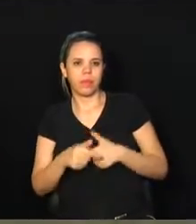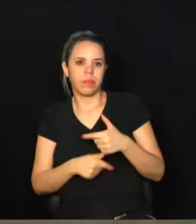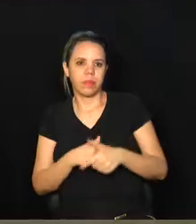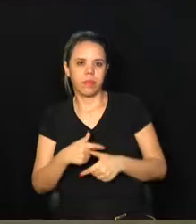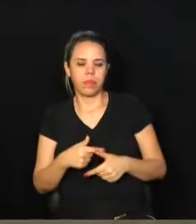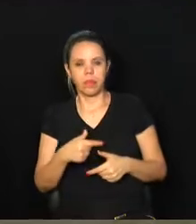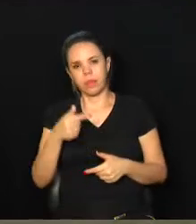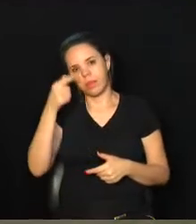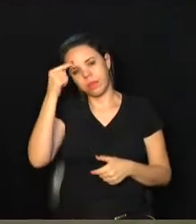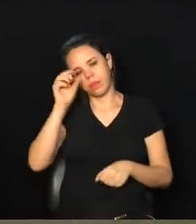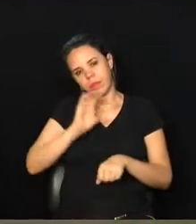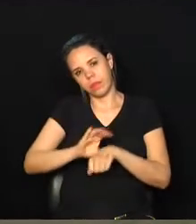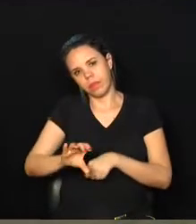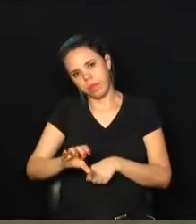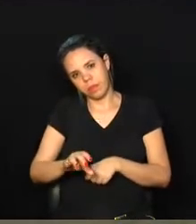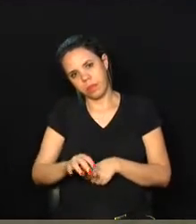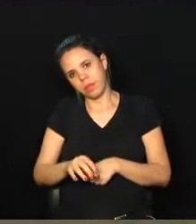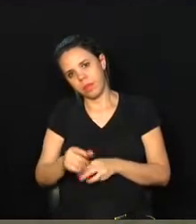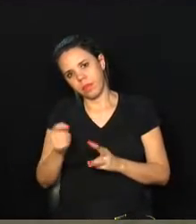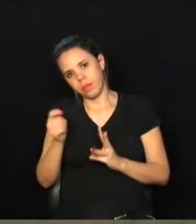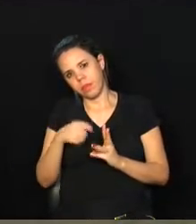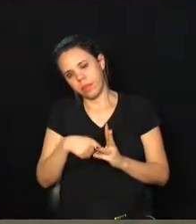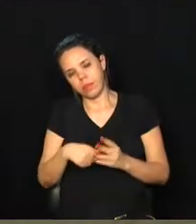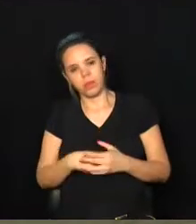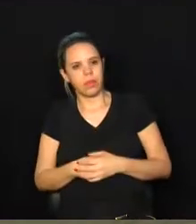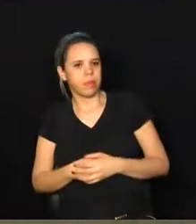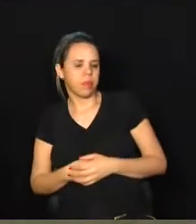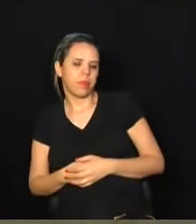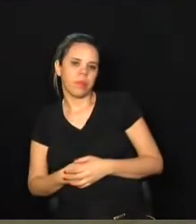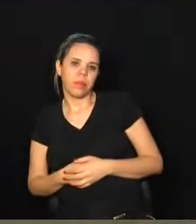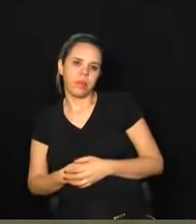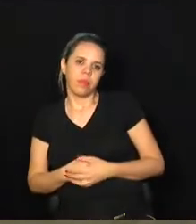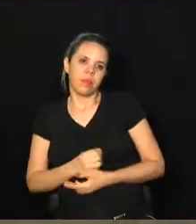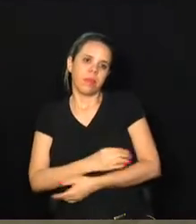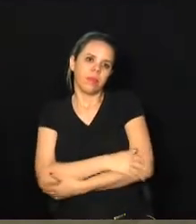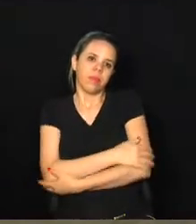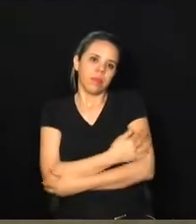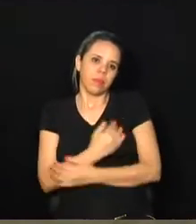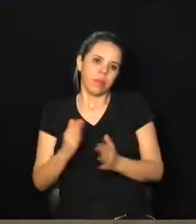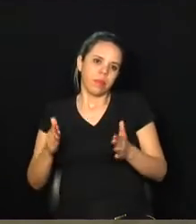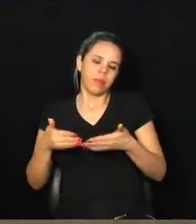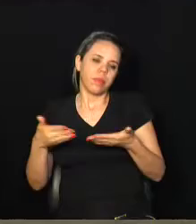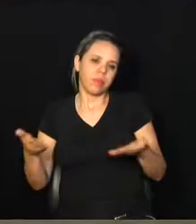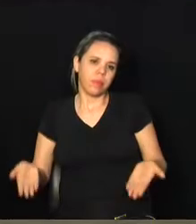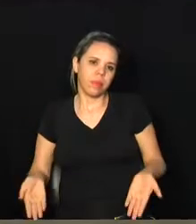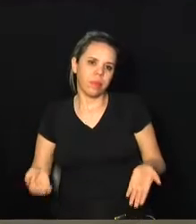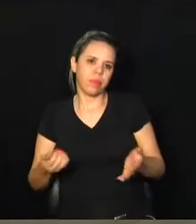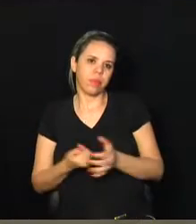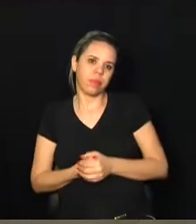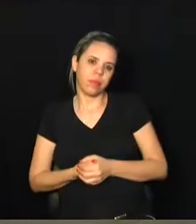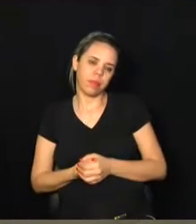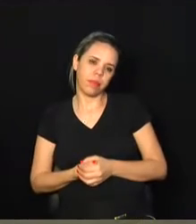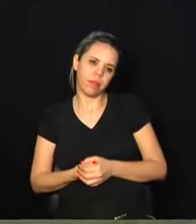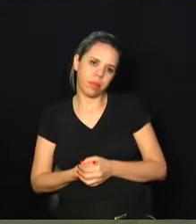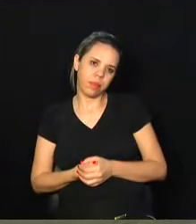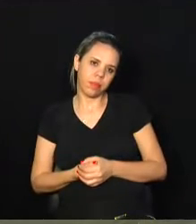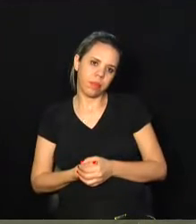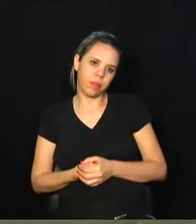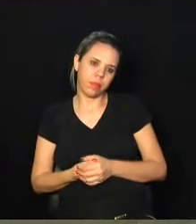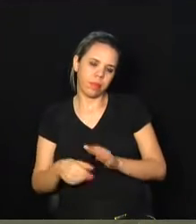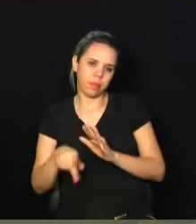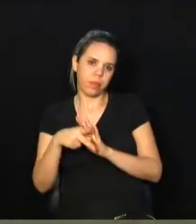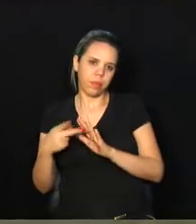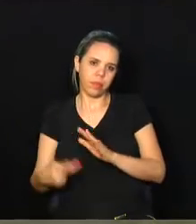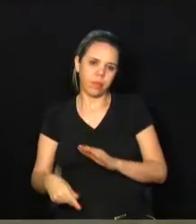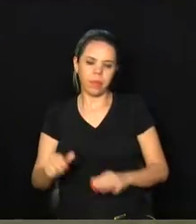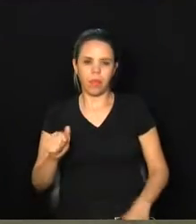graduação do curso, que eram uns 3 meses de curso, não era mais que isso, era uma coisa focada em ferramentas que o próprio